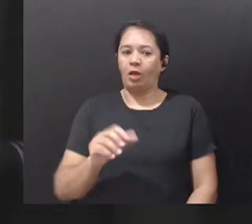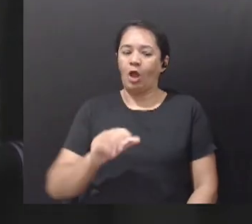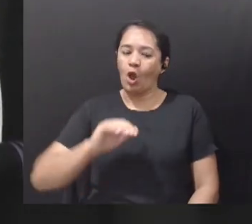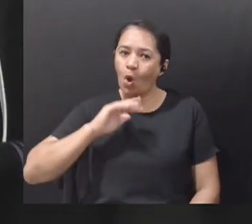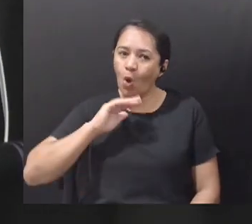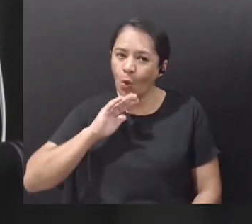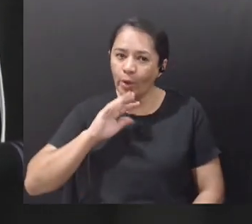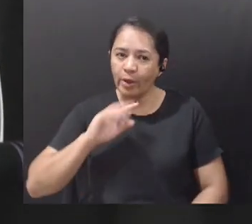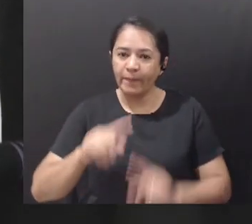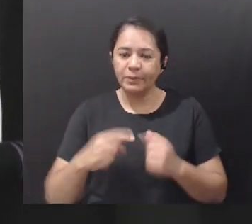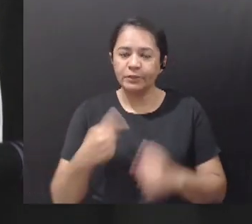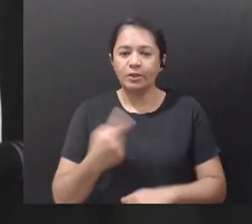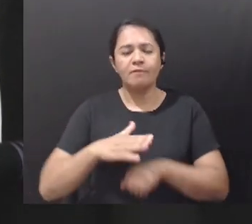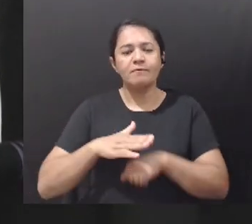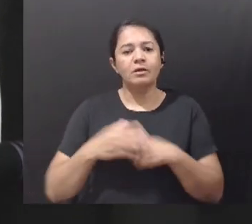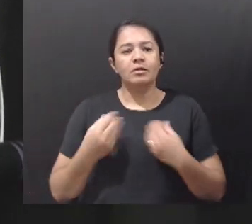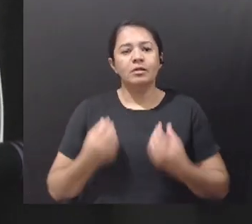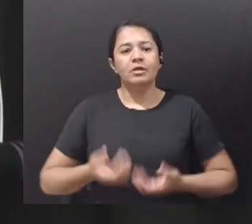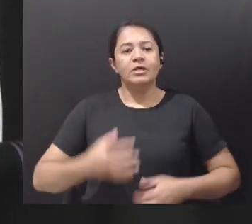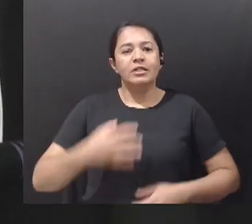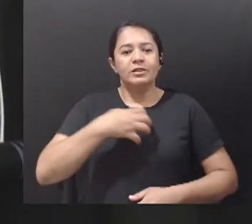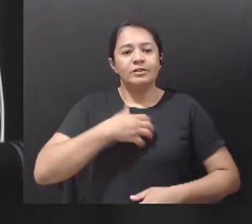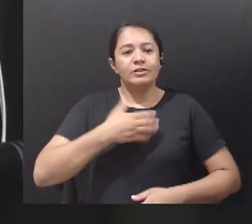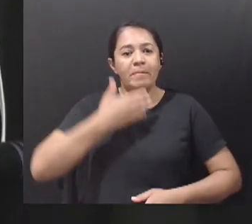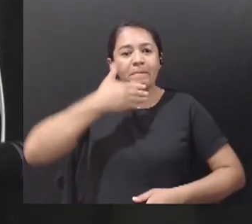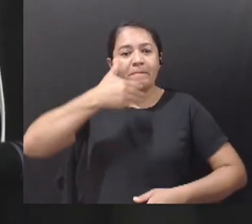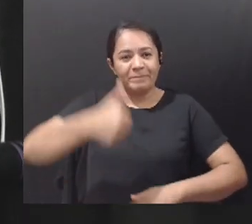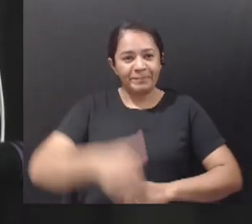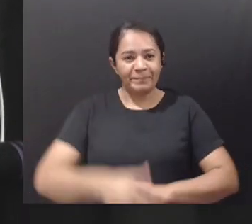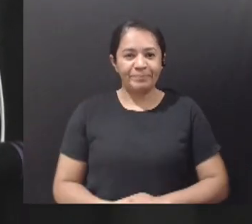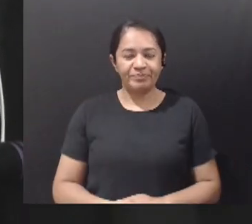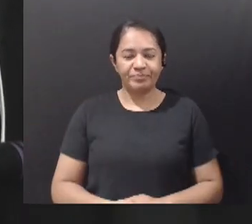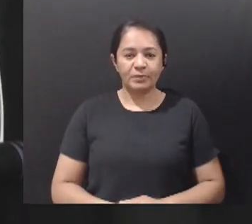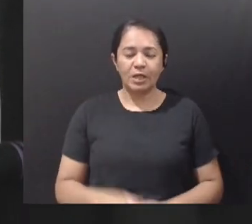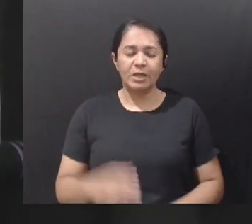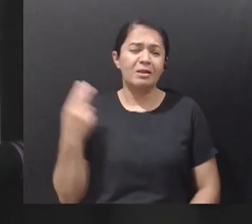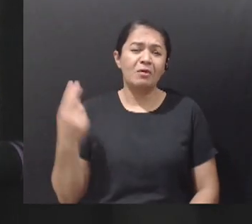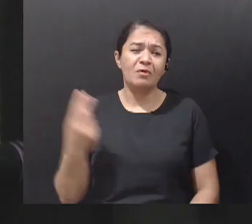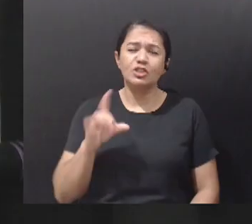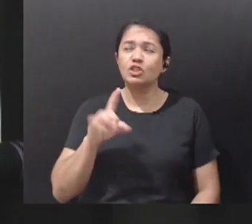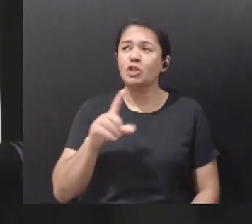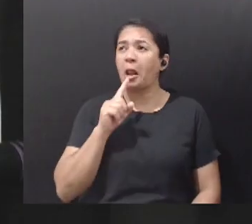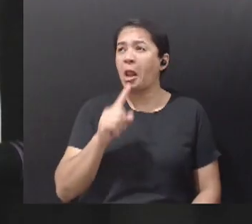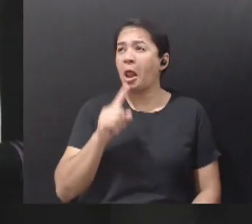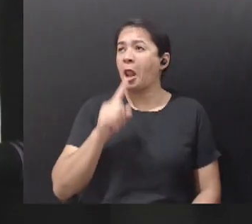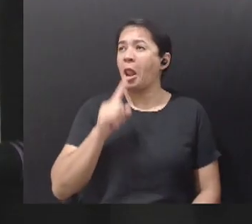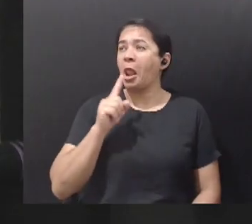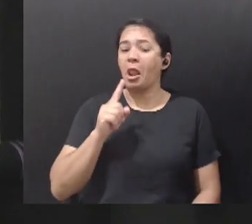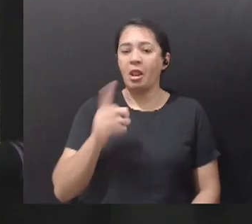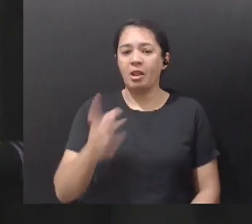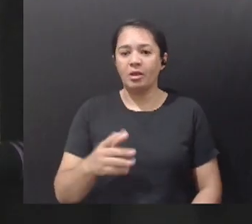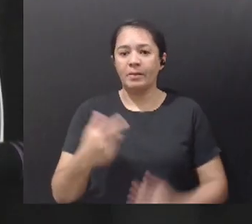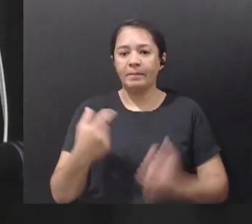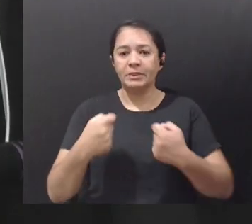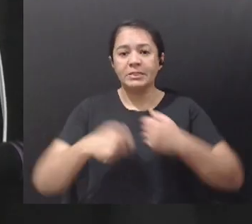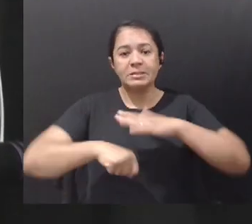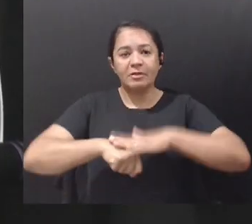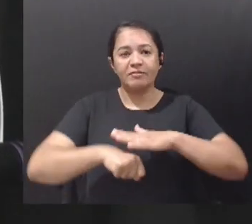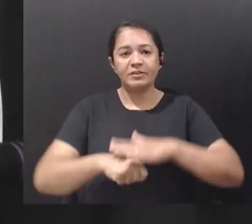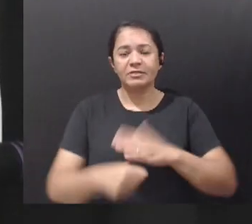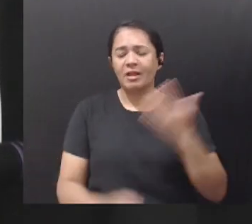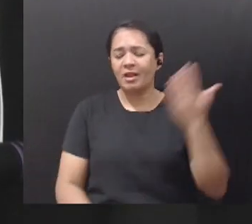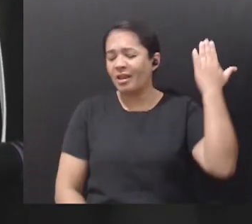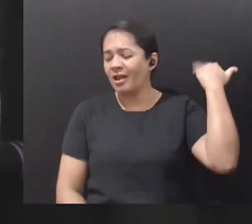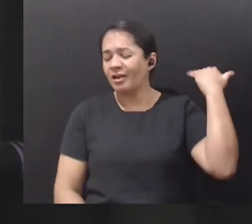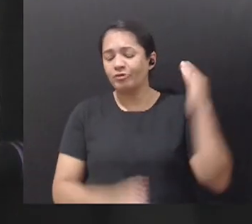para ficar mais leve na vida. Mas não adianta só reclamar, você tem que fazer. E naquela época da minha vida, eu já estava num período